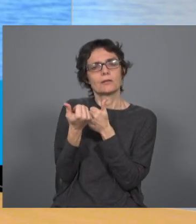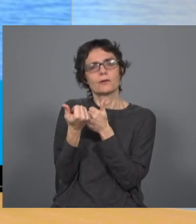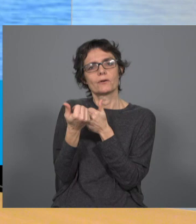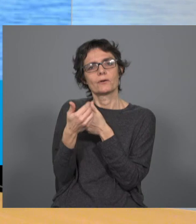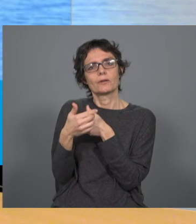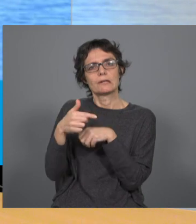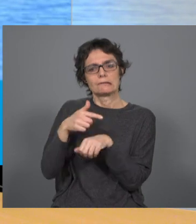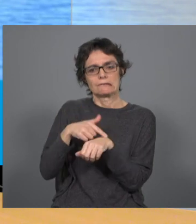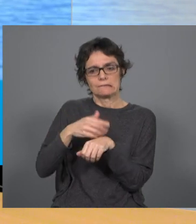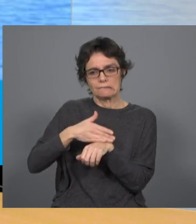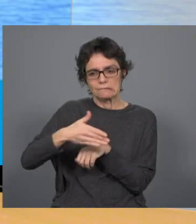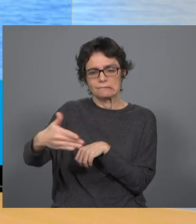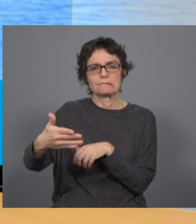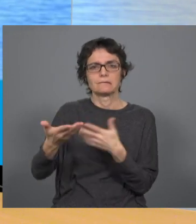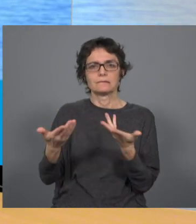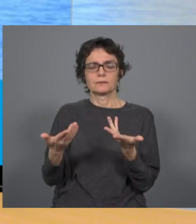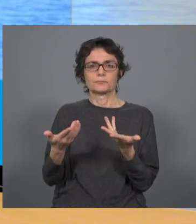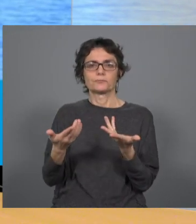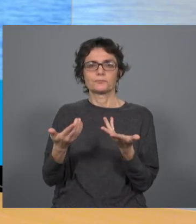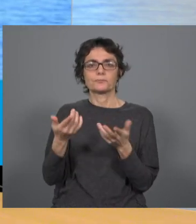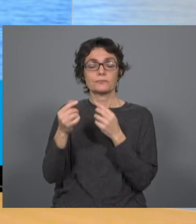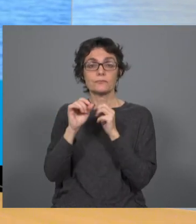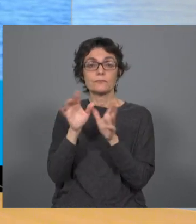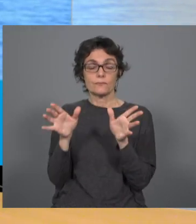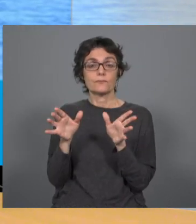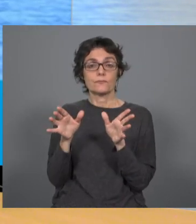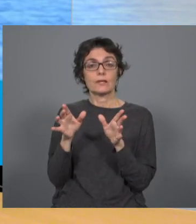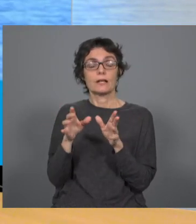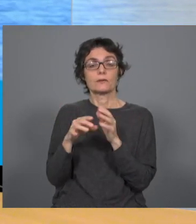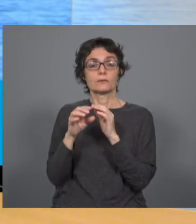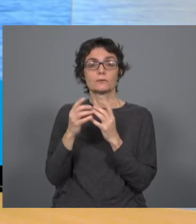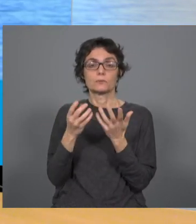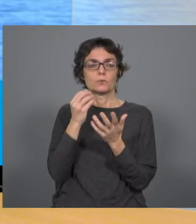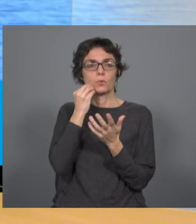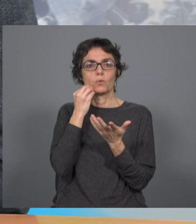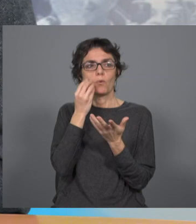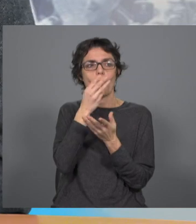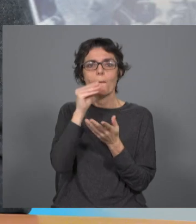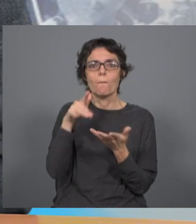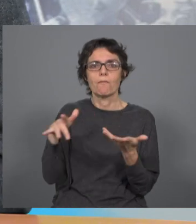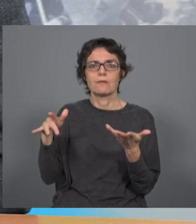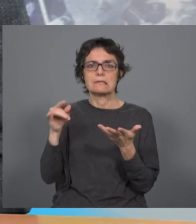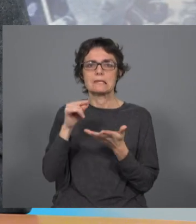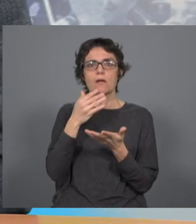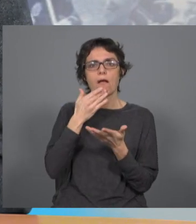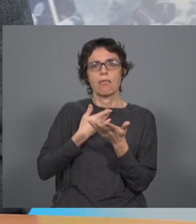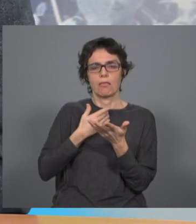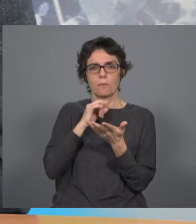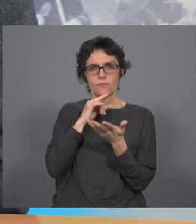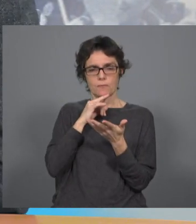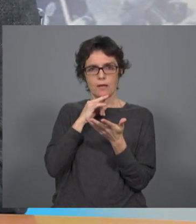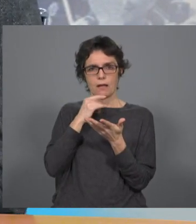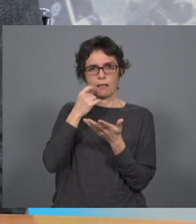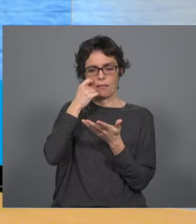neste símbolo das cinzas e do seu alcance pedagógico que tem também na nossa vida de seres sociais